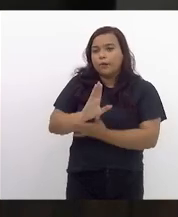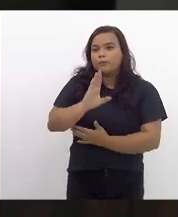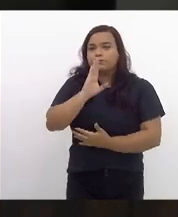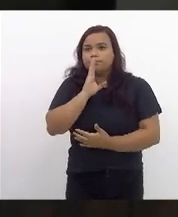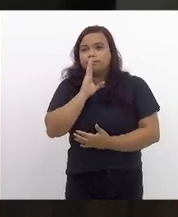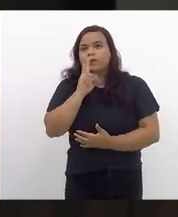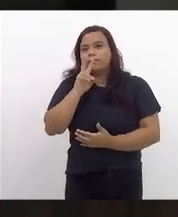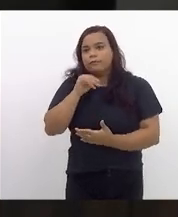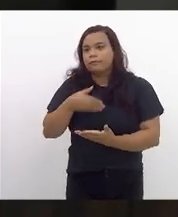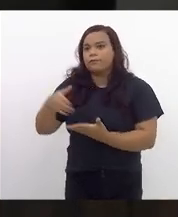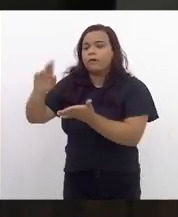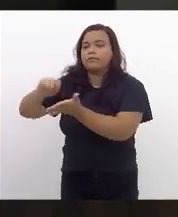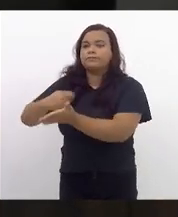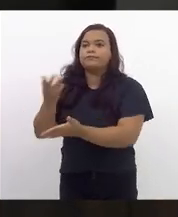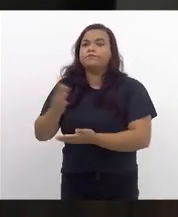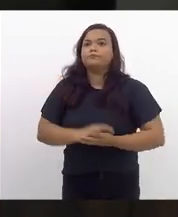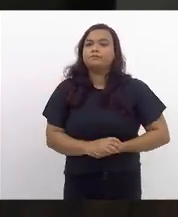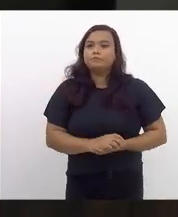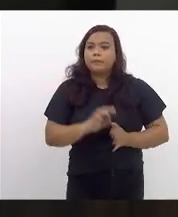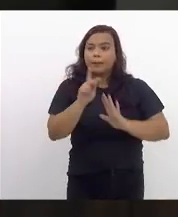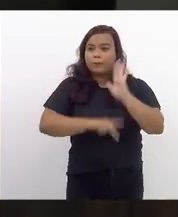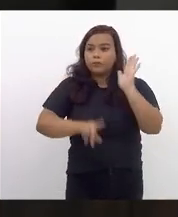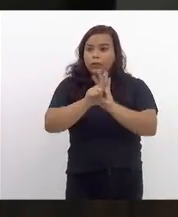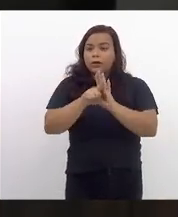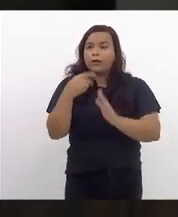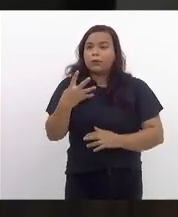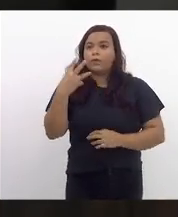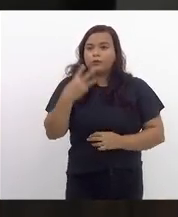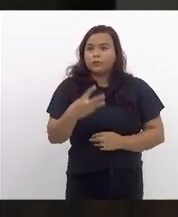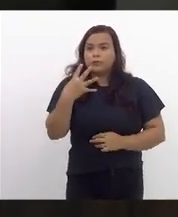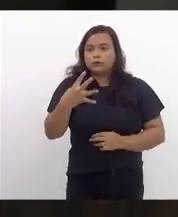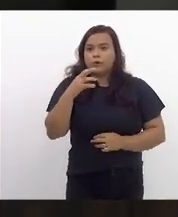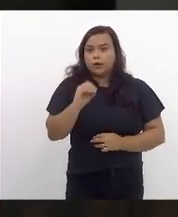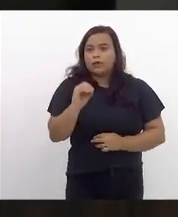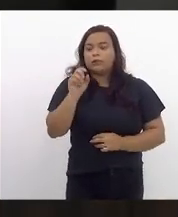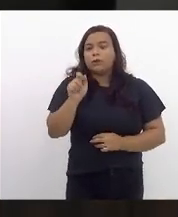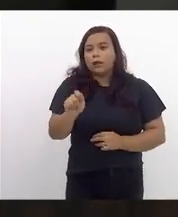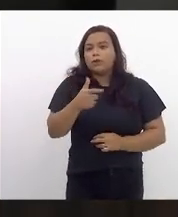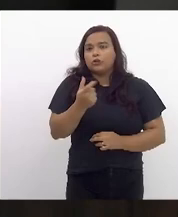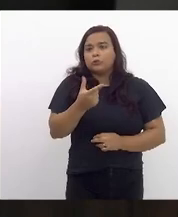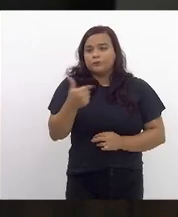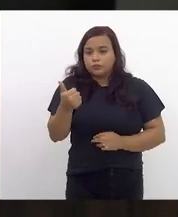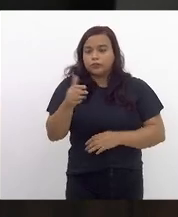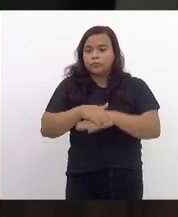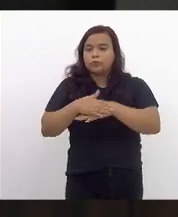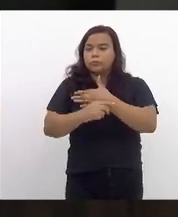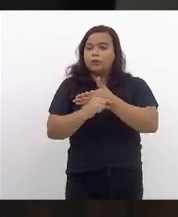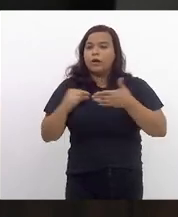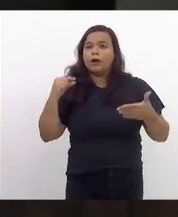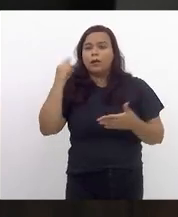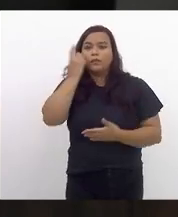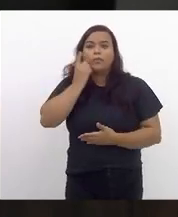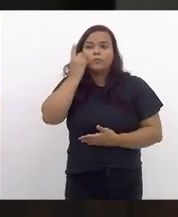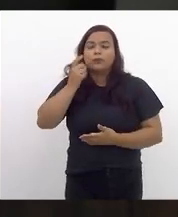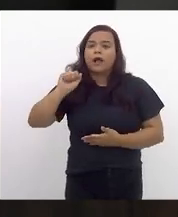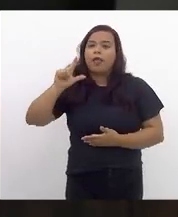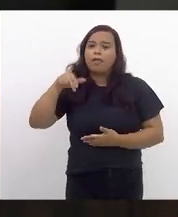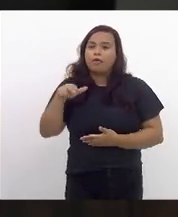a autógrafo. Projeto de lei 4340-A de 2021, de autoria da deputada Alana Passos, que institui o